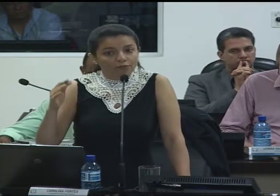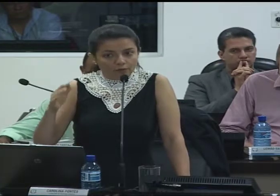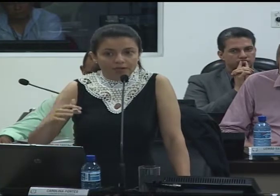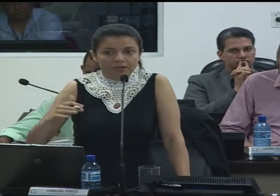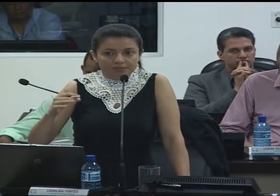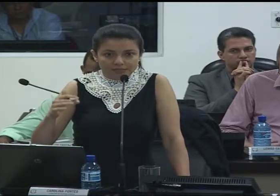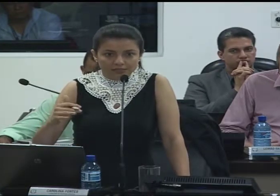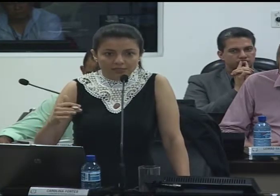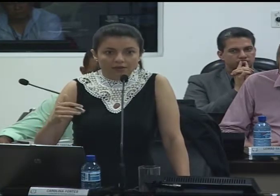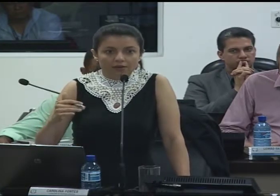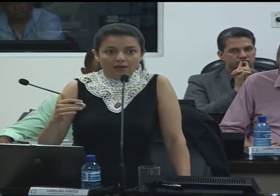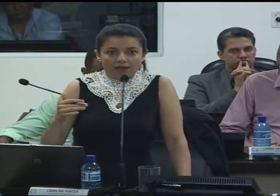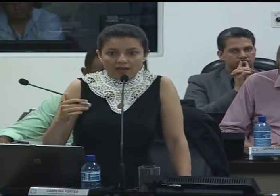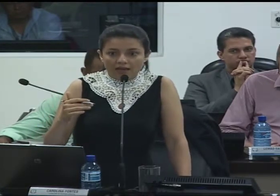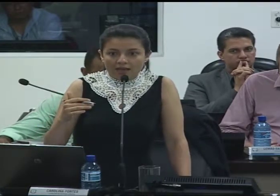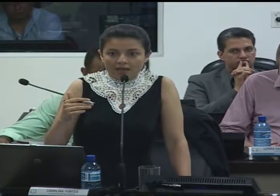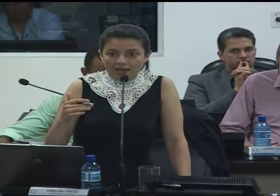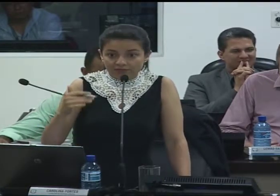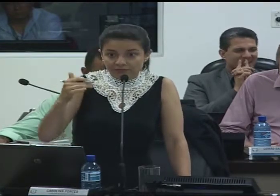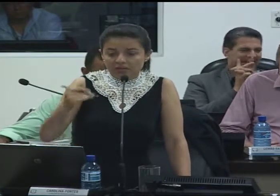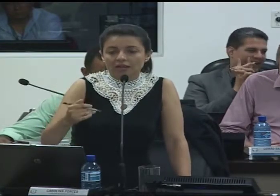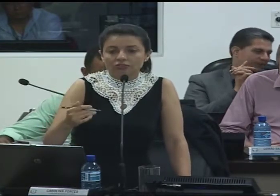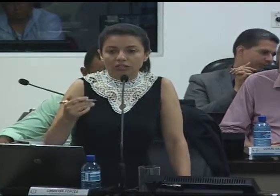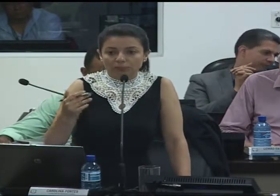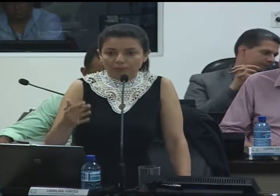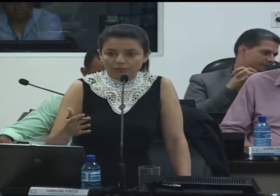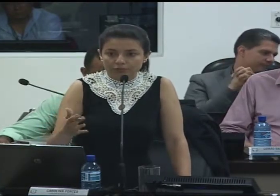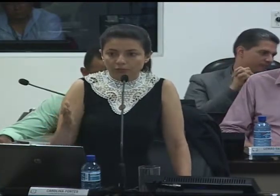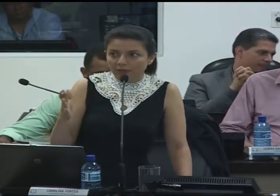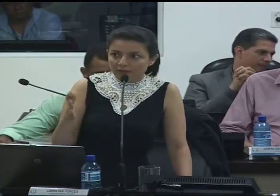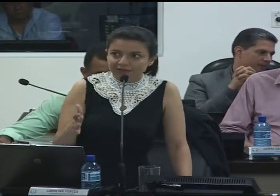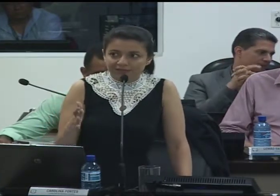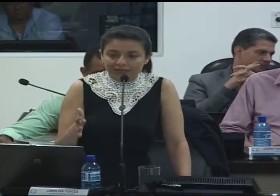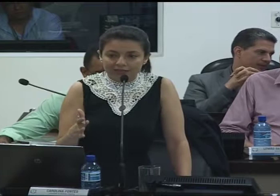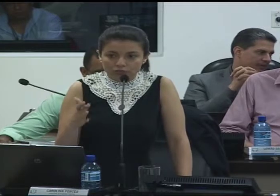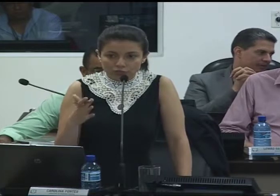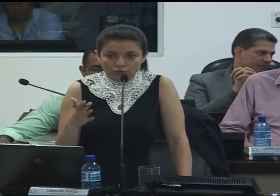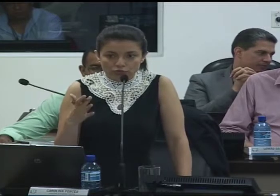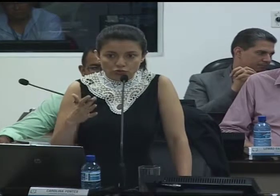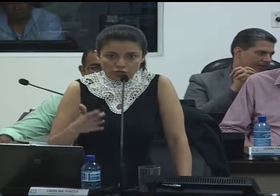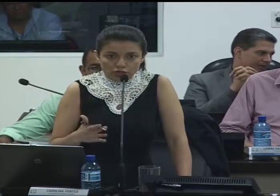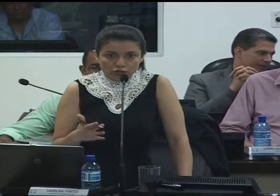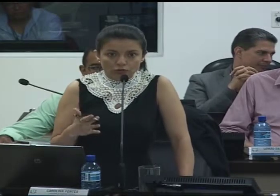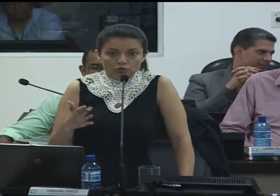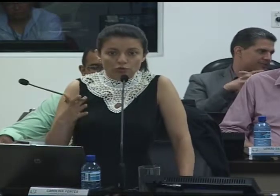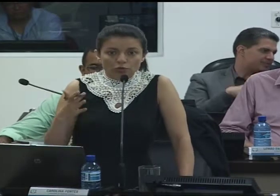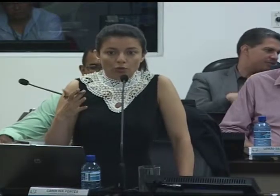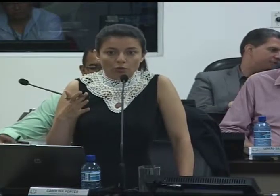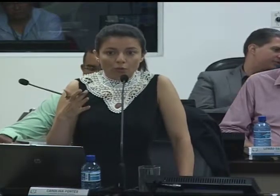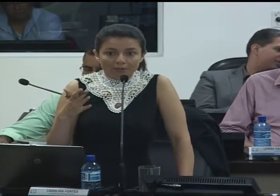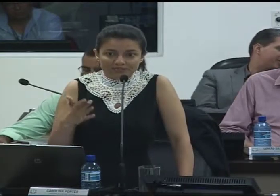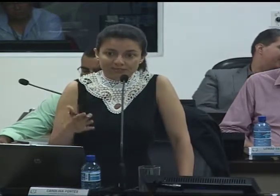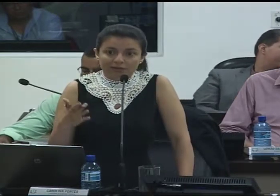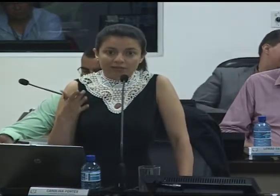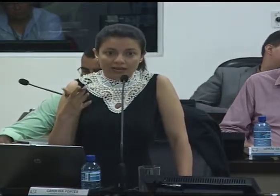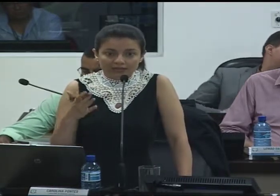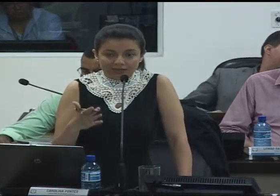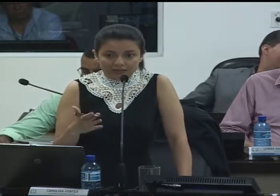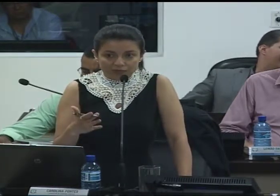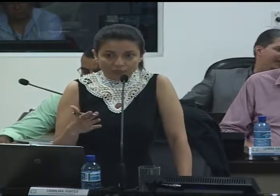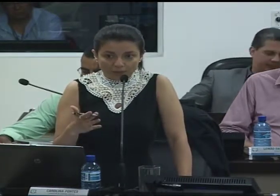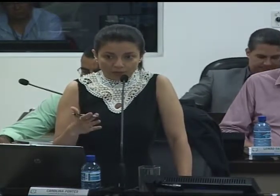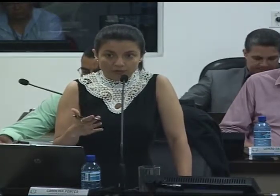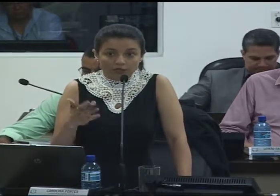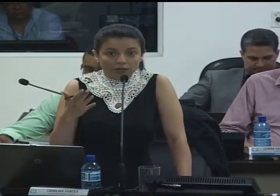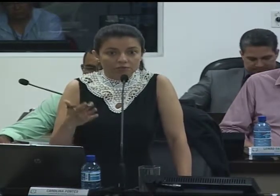ele foi, sim, eficiente na propositura por meio da Secretaria de Assuntos Jurídicos, com a petição da